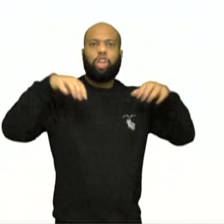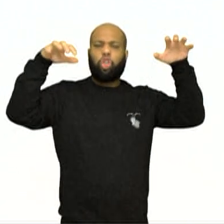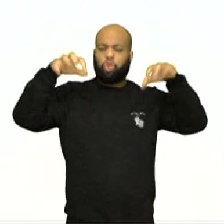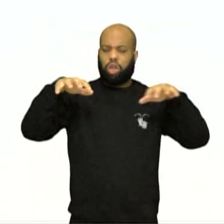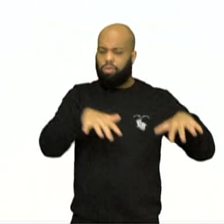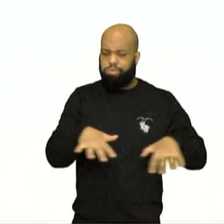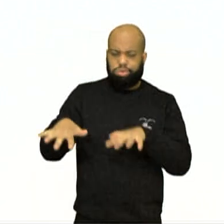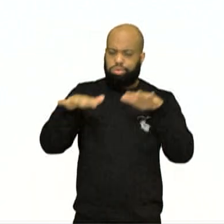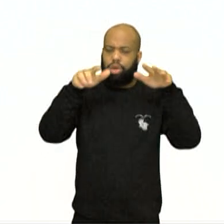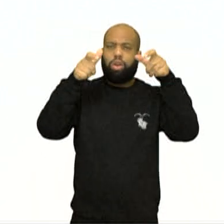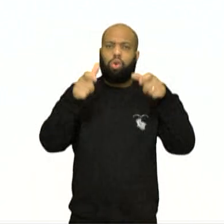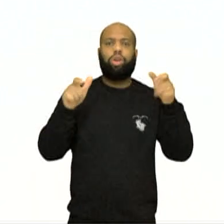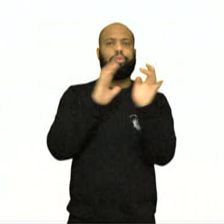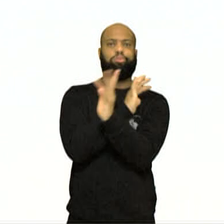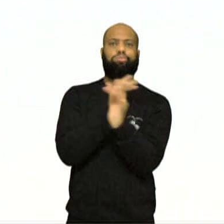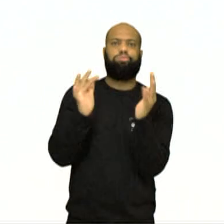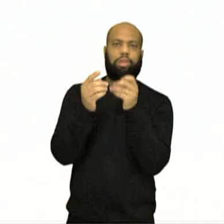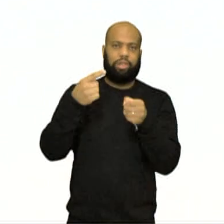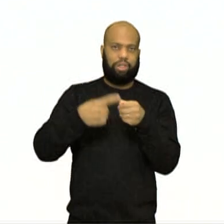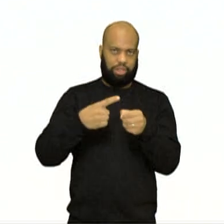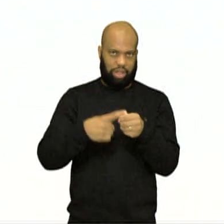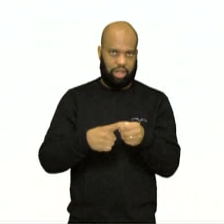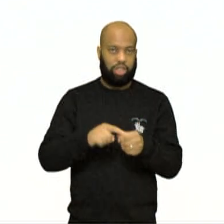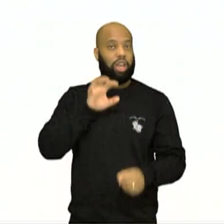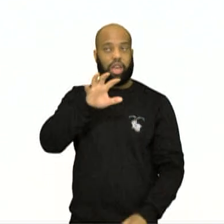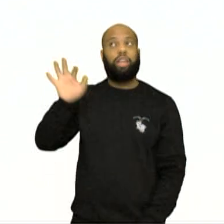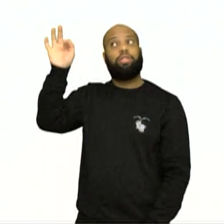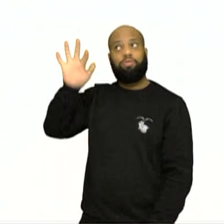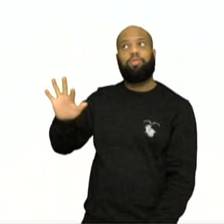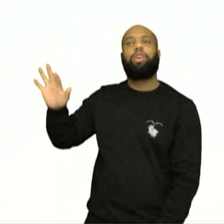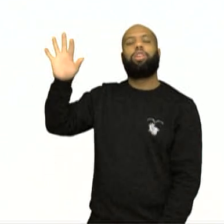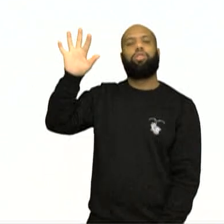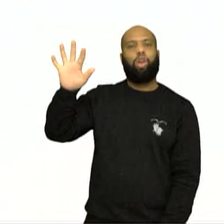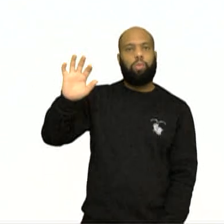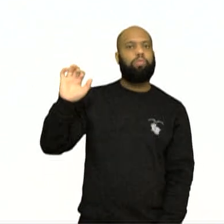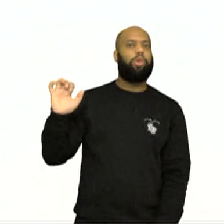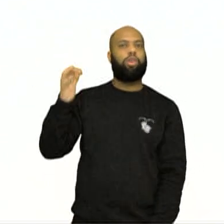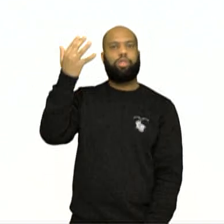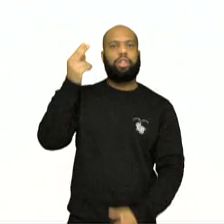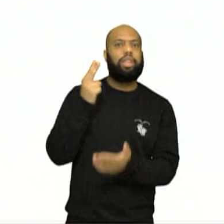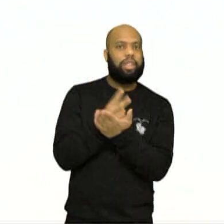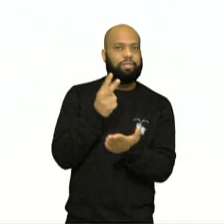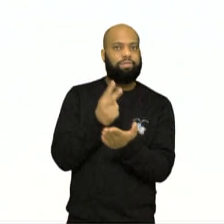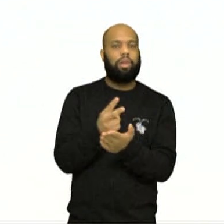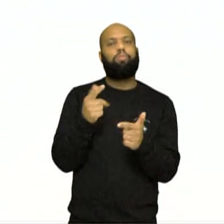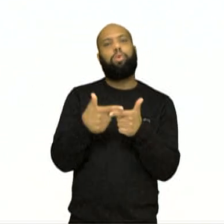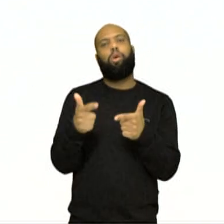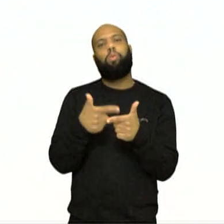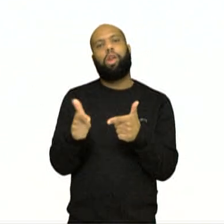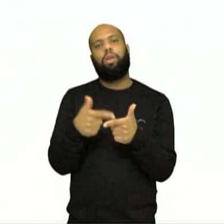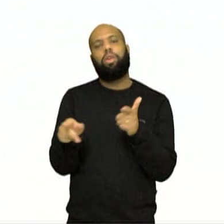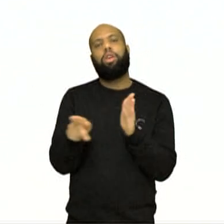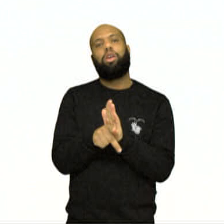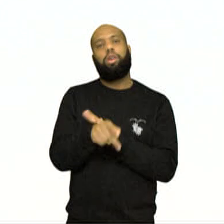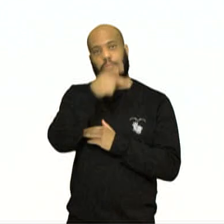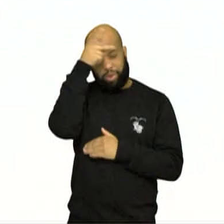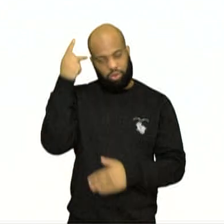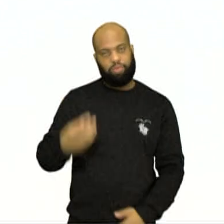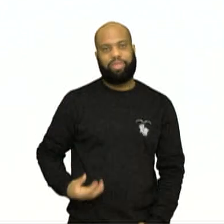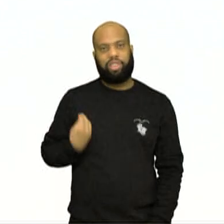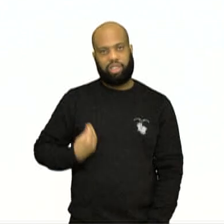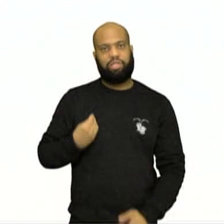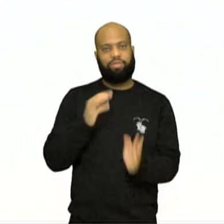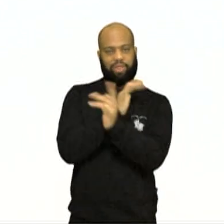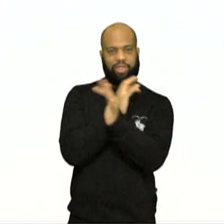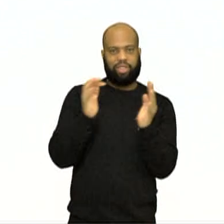e é muito comum. Fenômeno que assola de forma recorrente a população urbana. Comente sobre